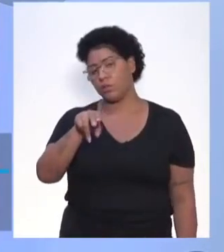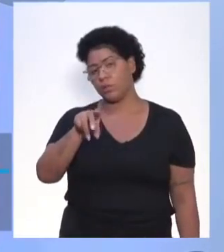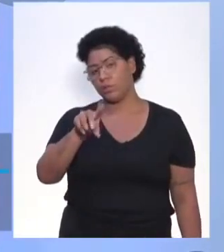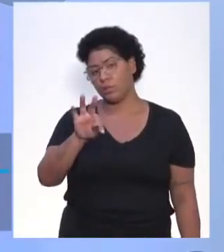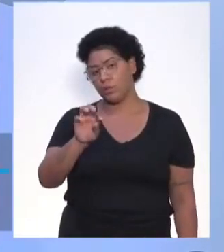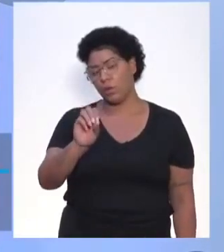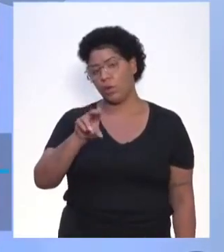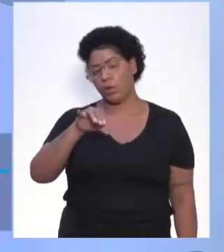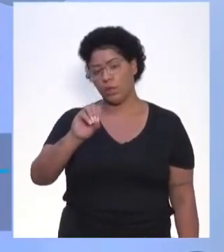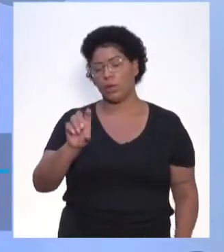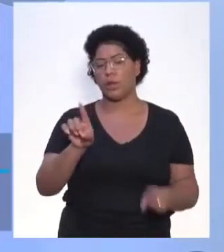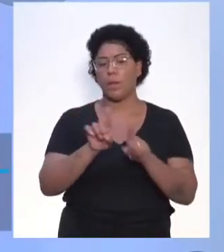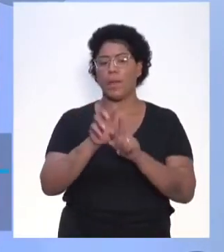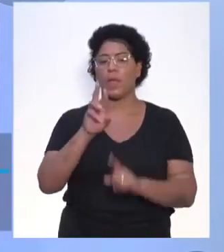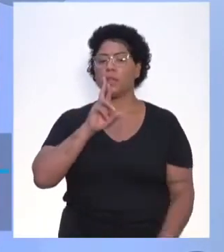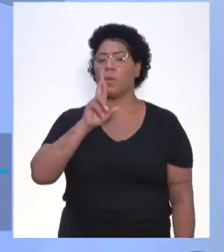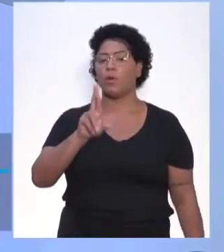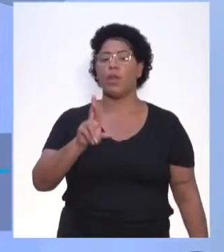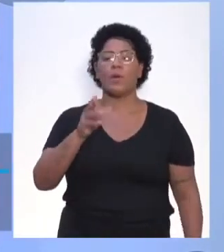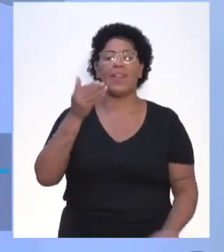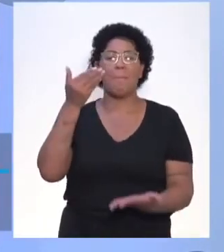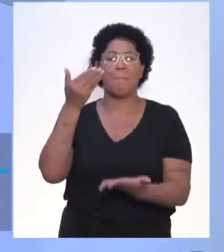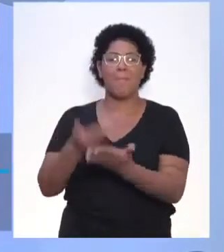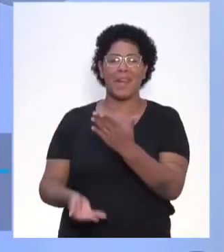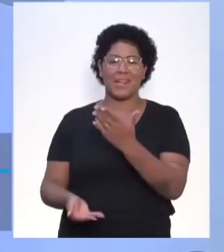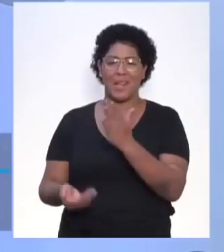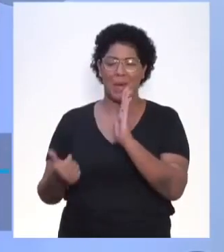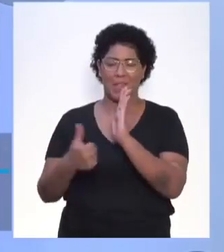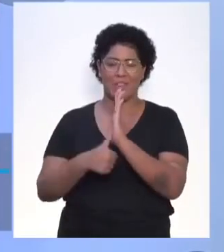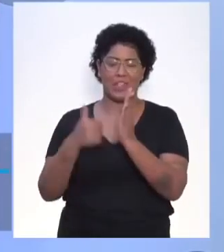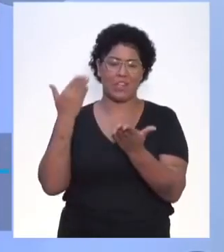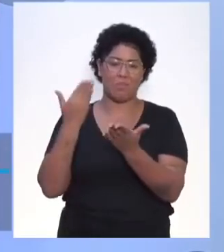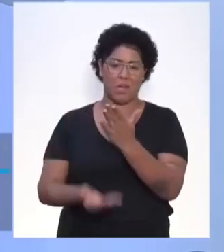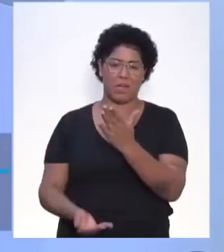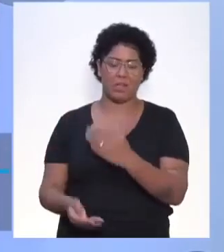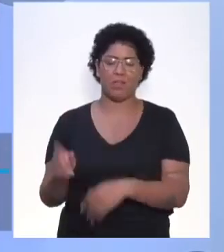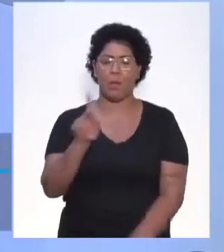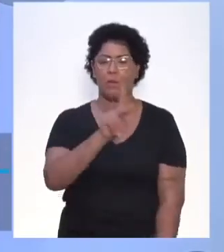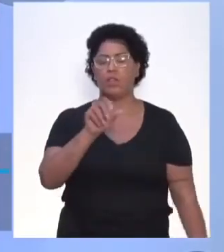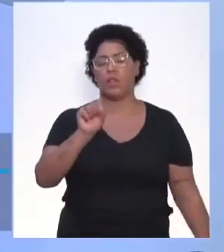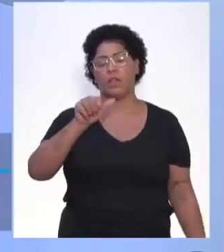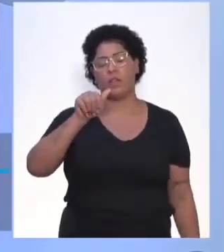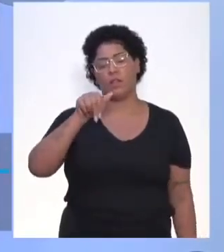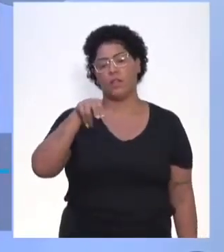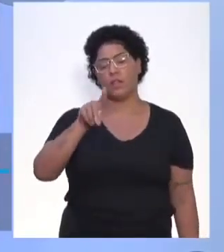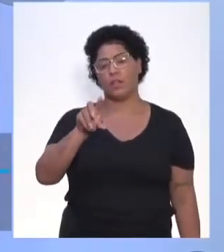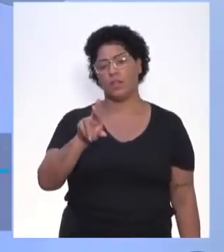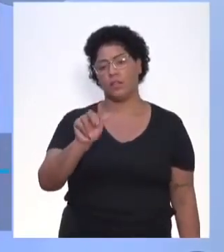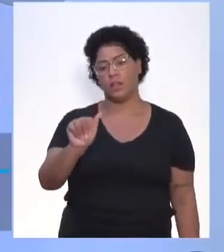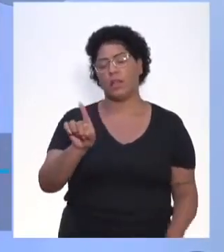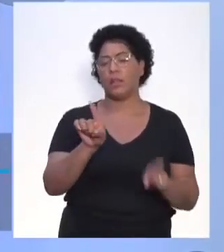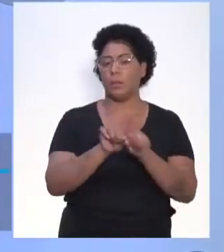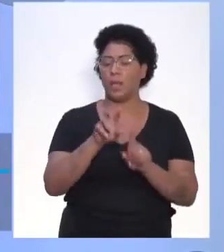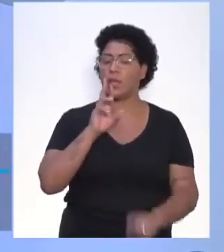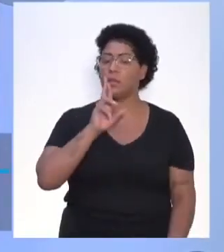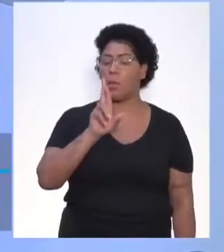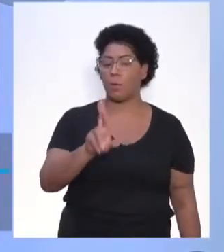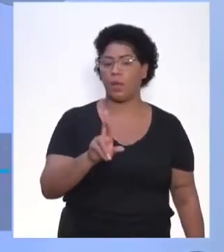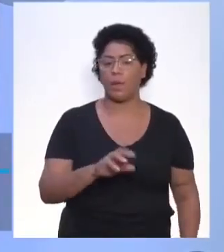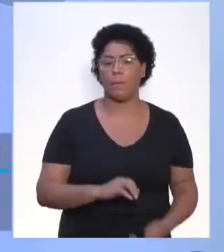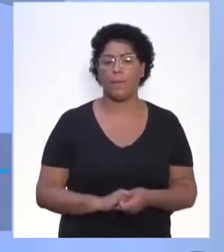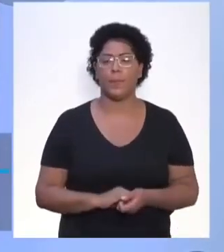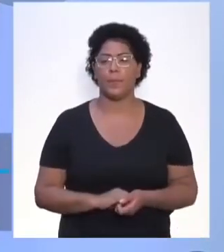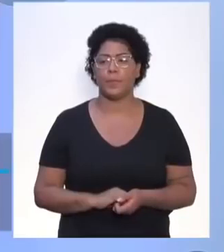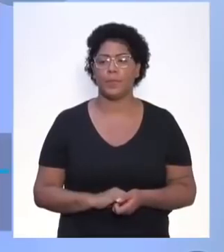da identidade, expropriação. A professora Sandra também, né, trazendo as respostas dos seus estudantes,